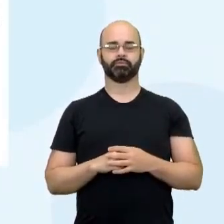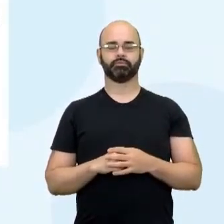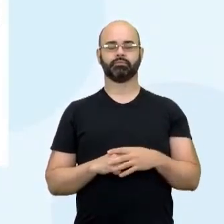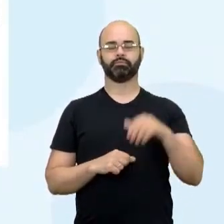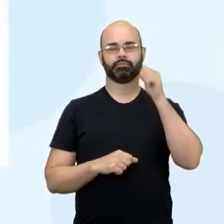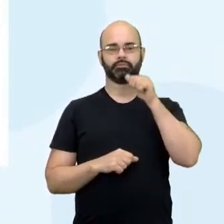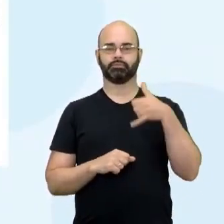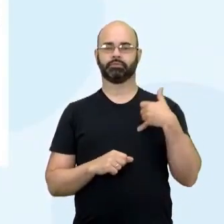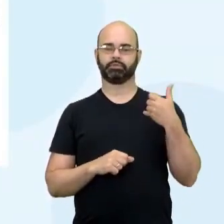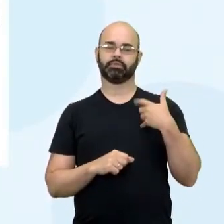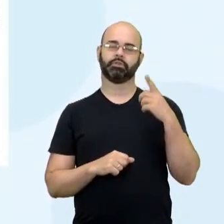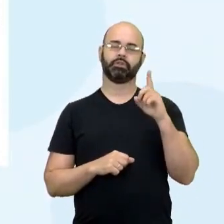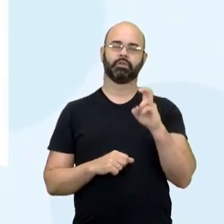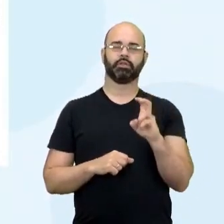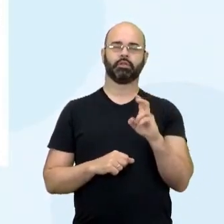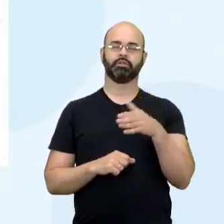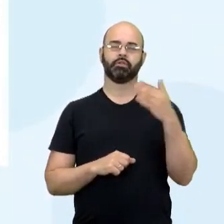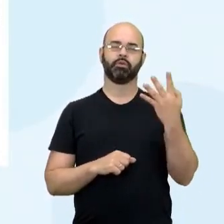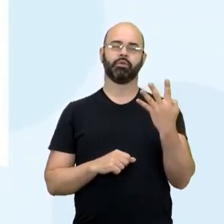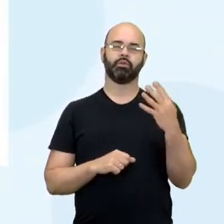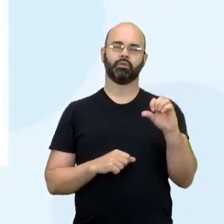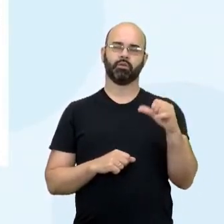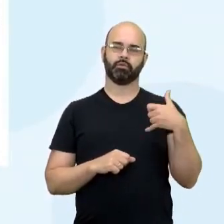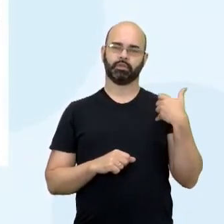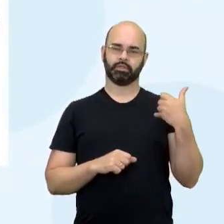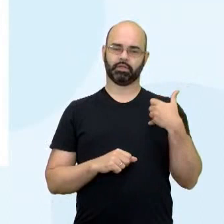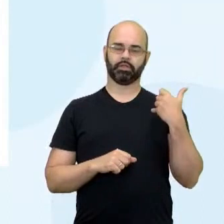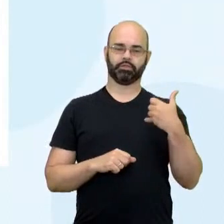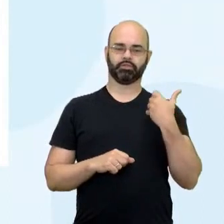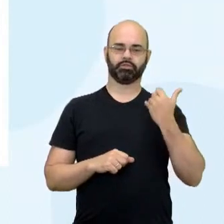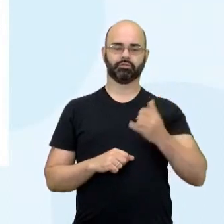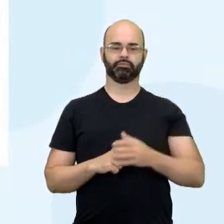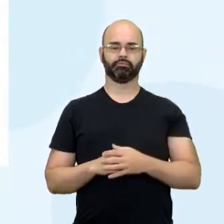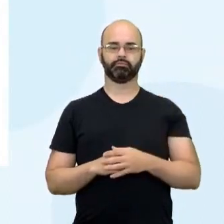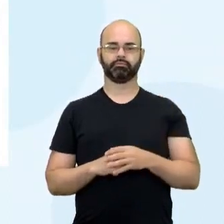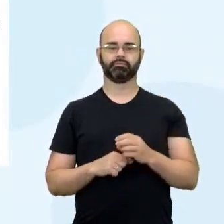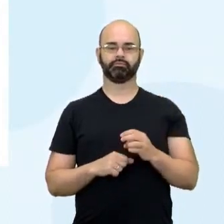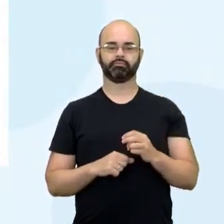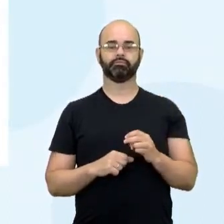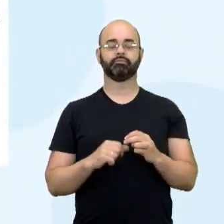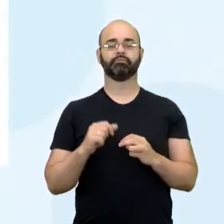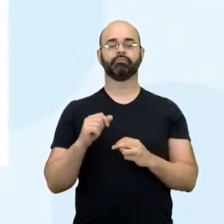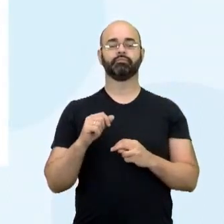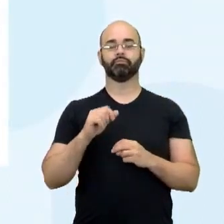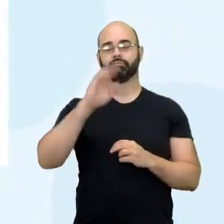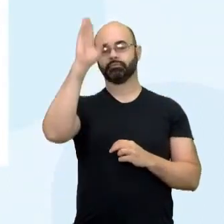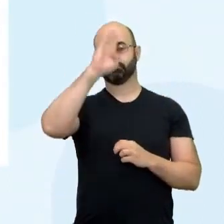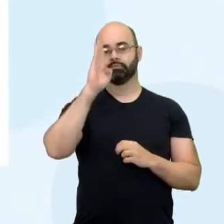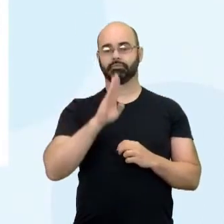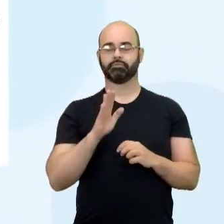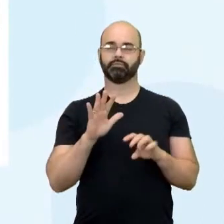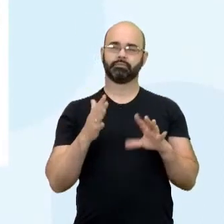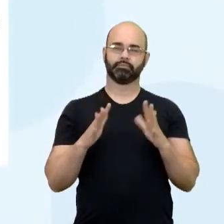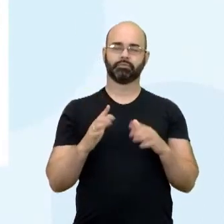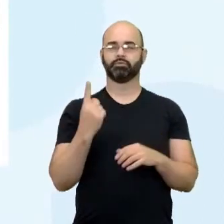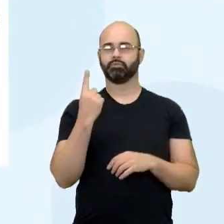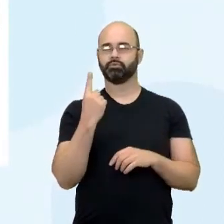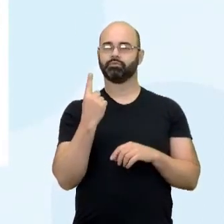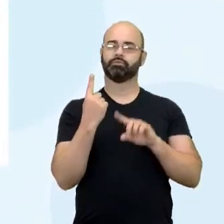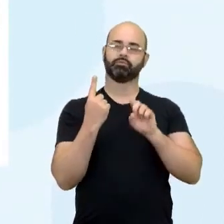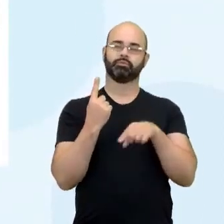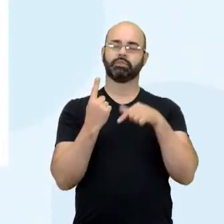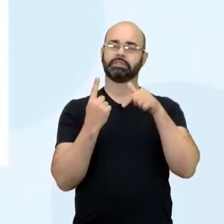entre 15 a 49 anos, que é estipulado isso aí. Nós temos aí no Brasil mais ou menos em torno de